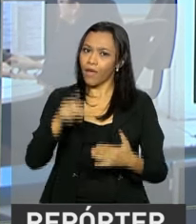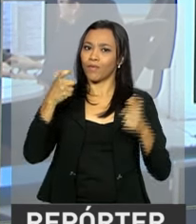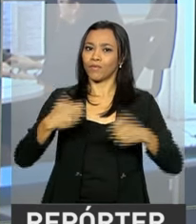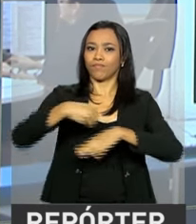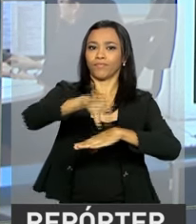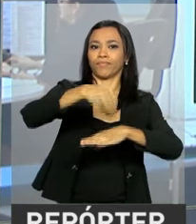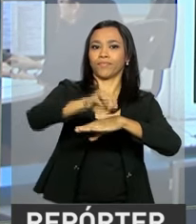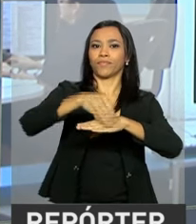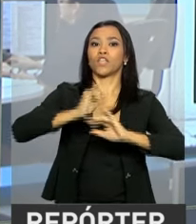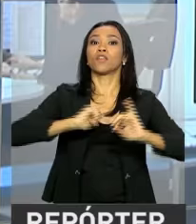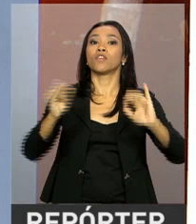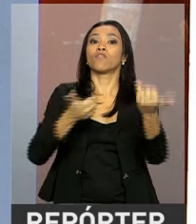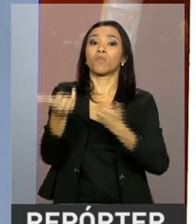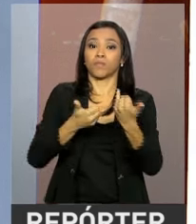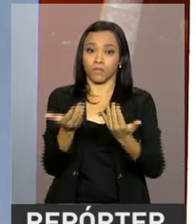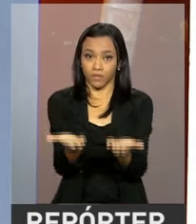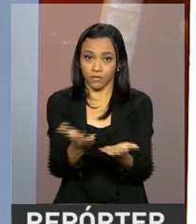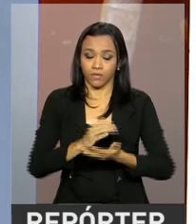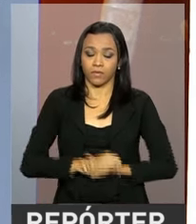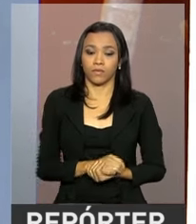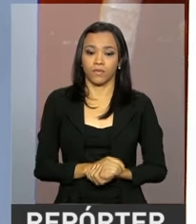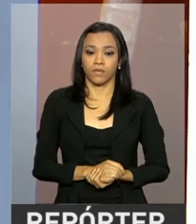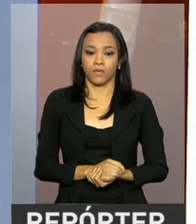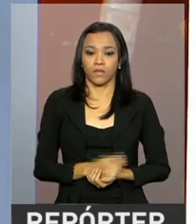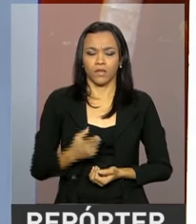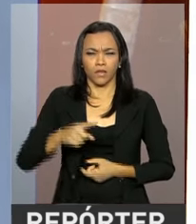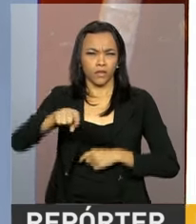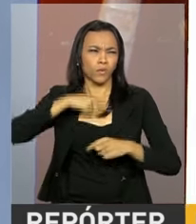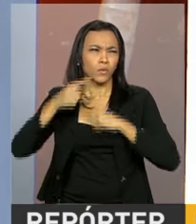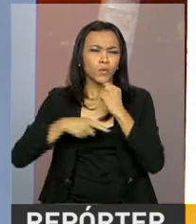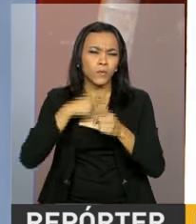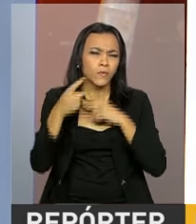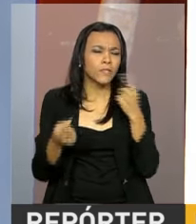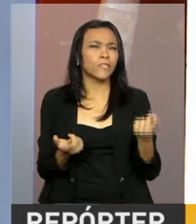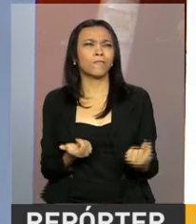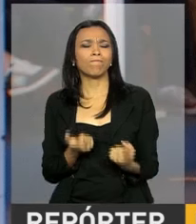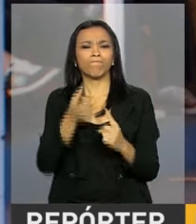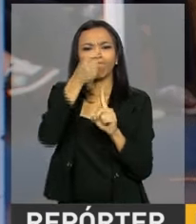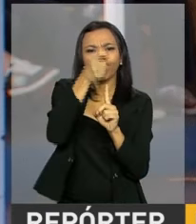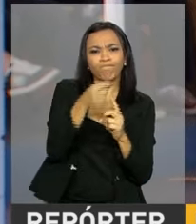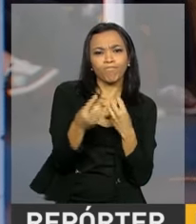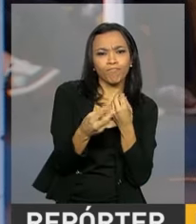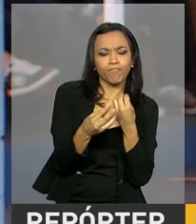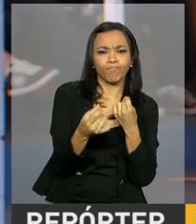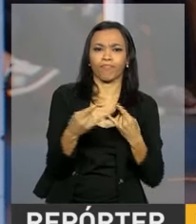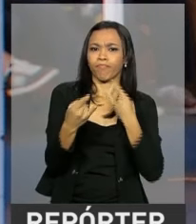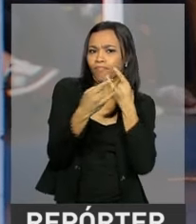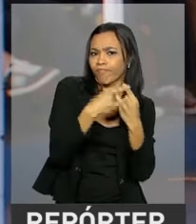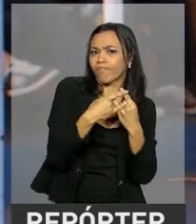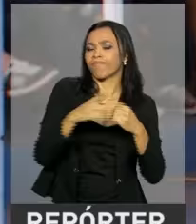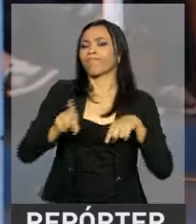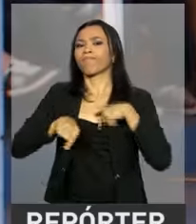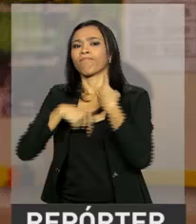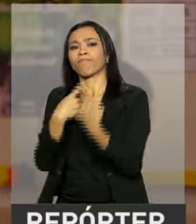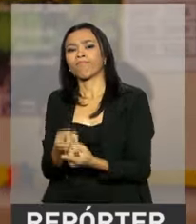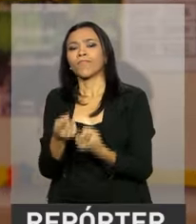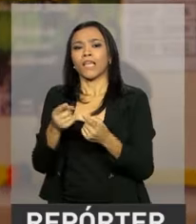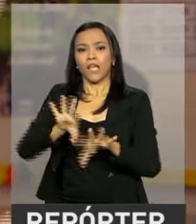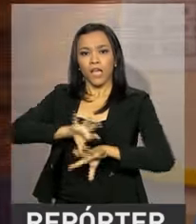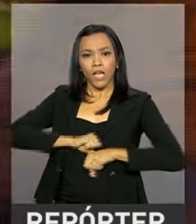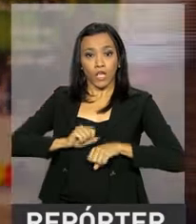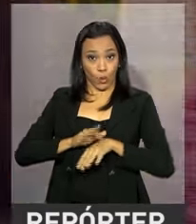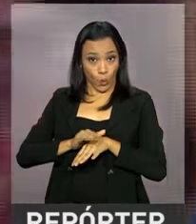desses estudantes dúvidas sobre preservativos doenças sexualmente transmissíveis